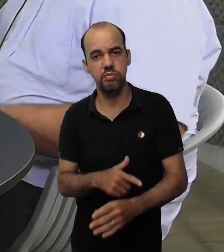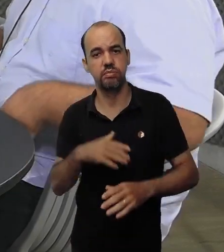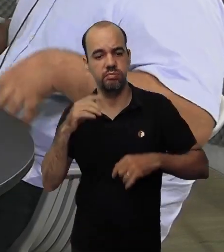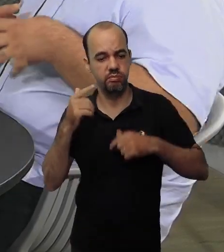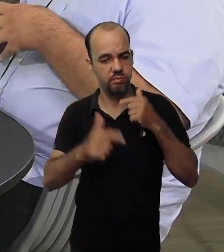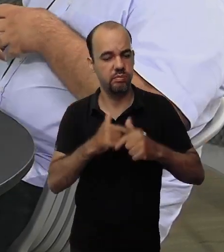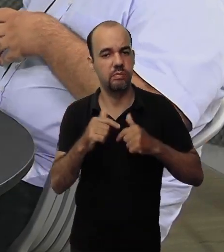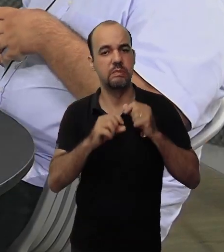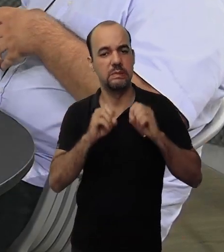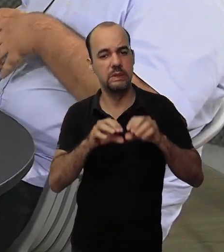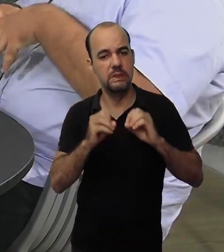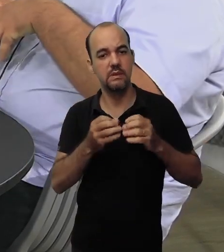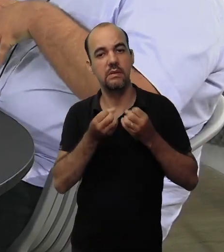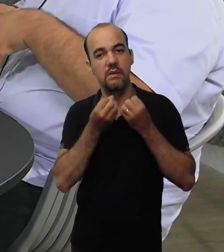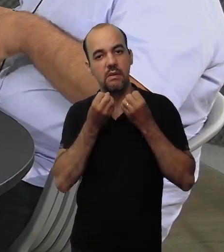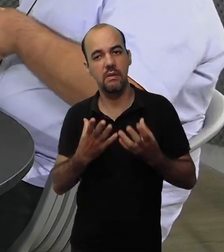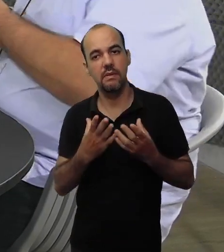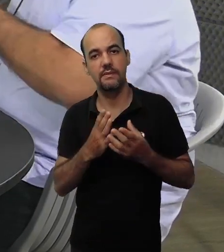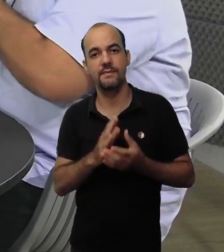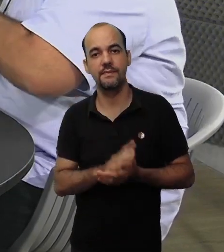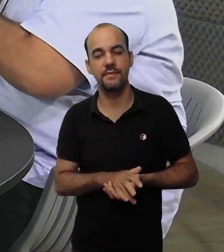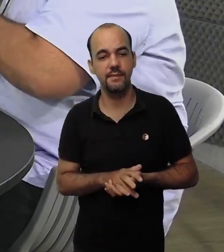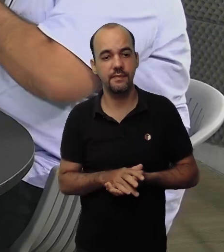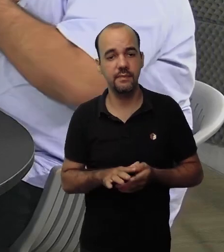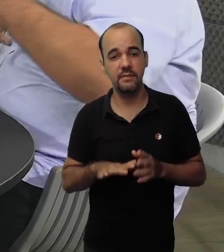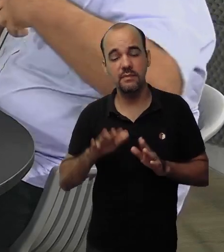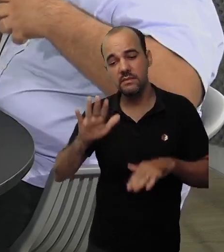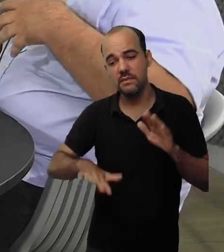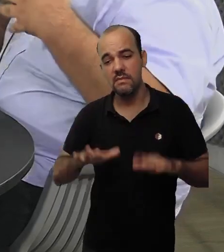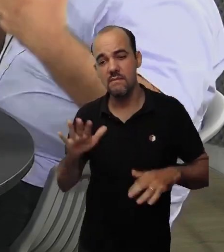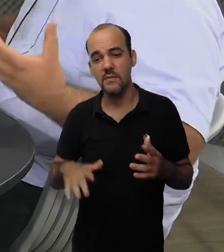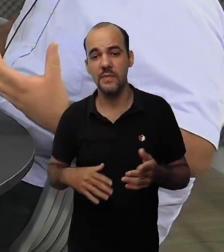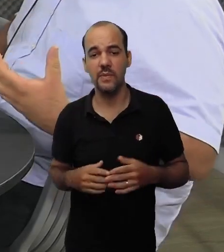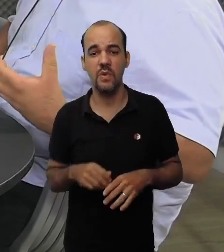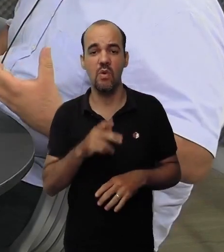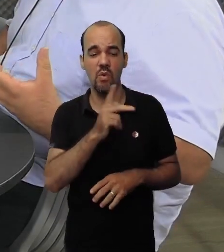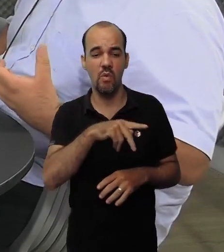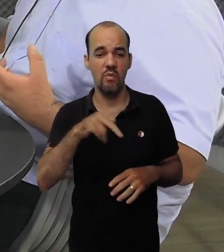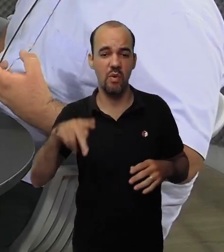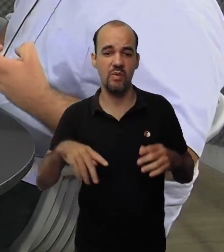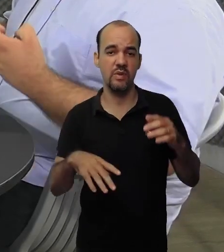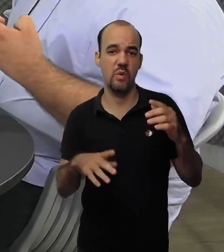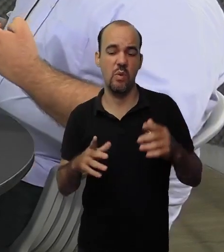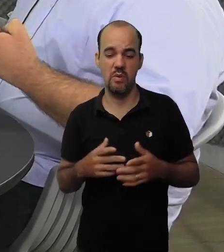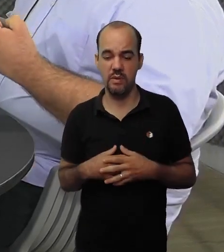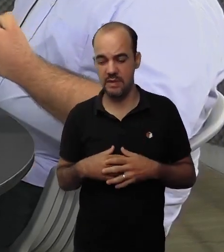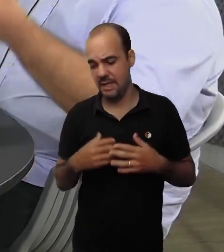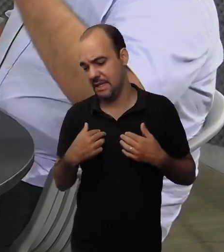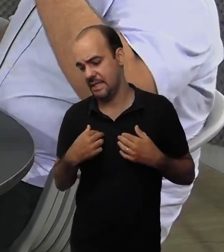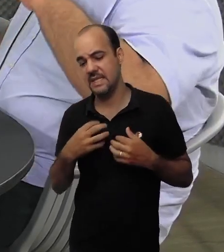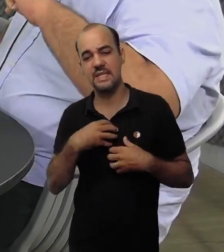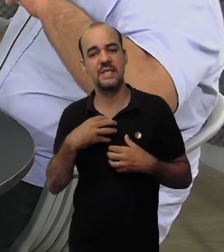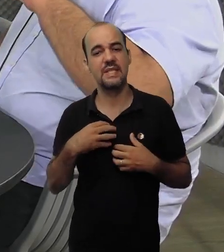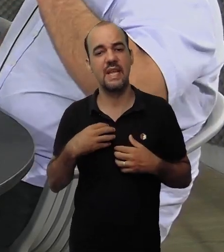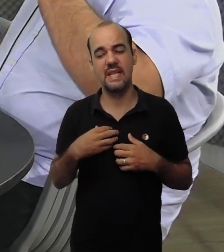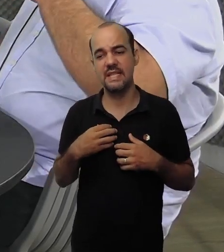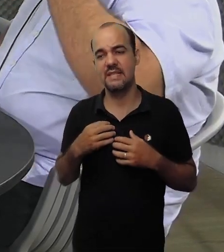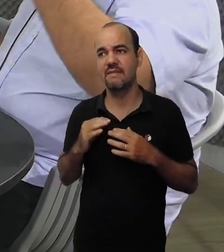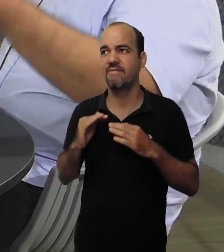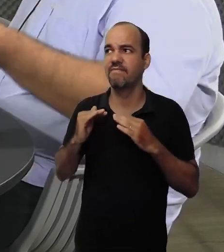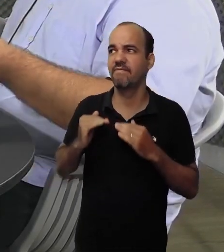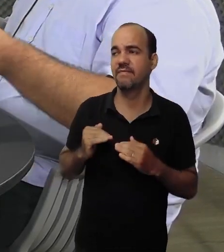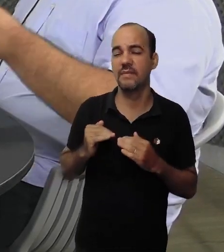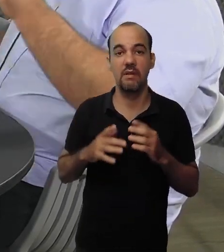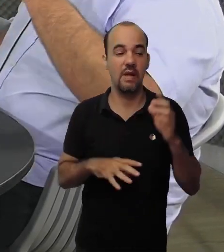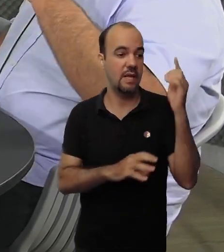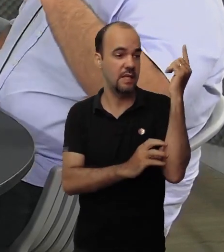ele às vezes não se enxerga dessa forma, até pela posição que a GRE ocupa. Mas a GRE tem olhado